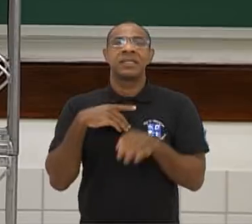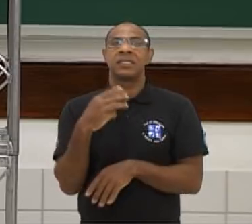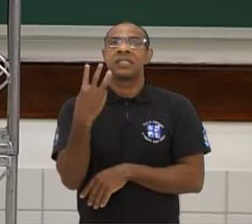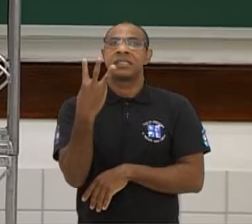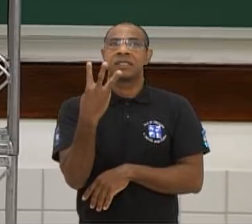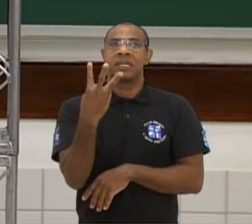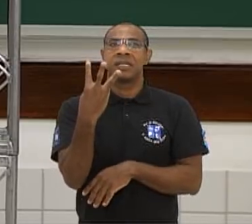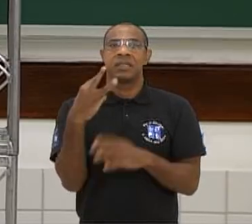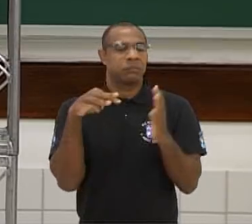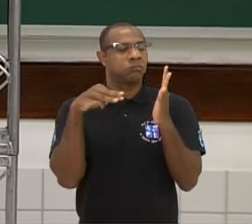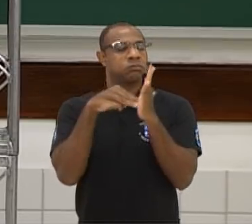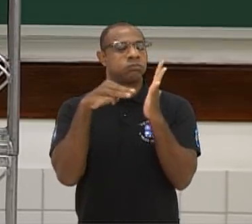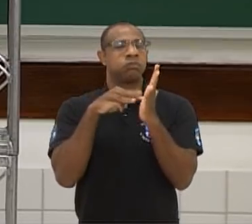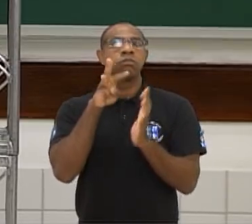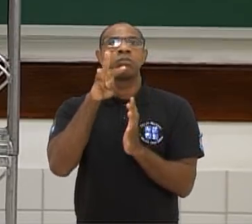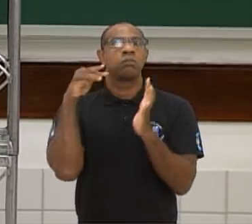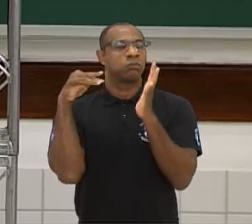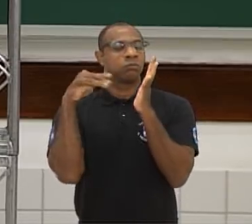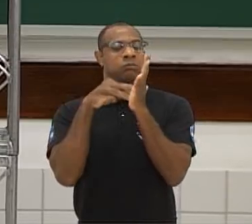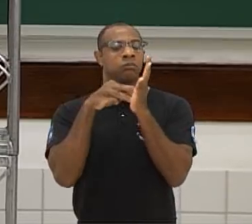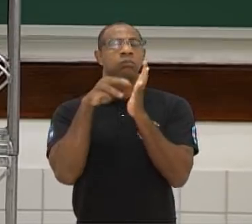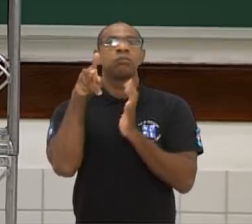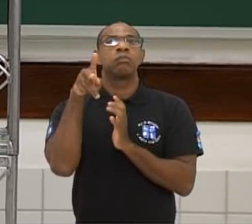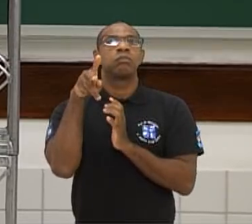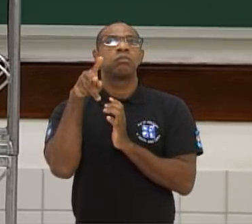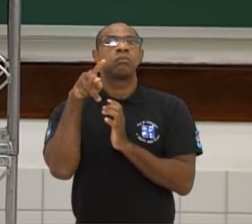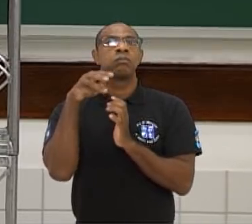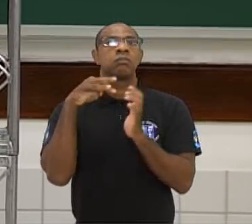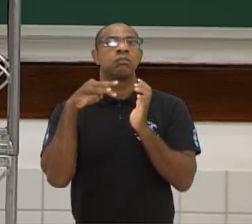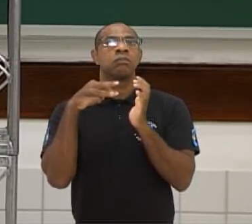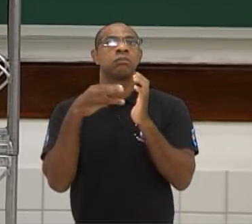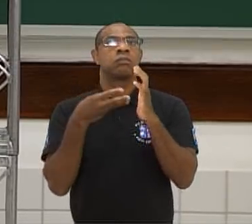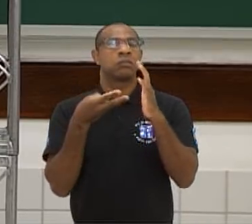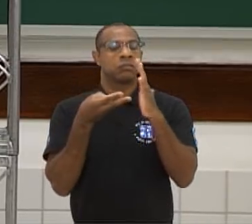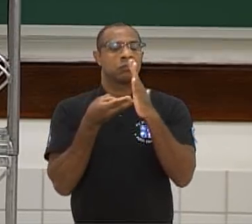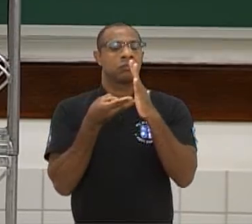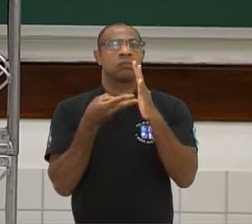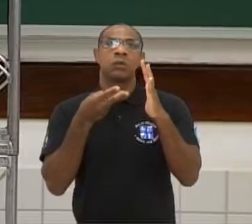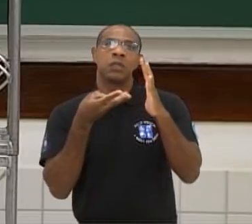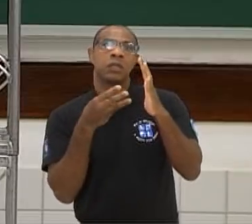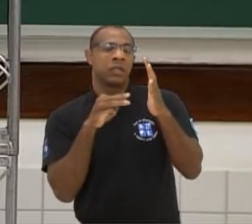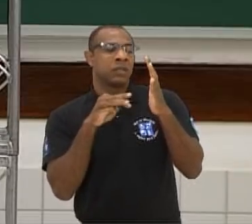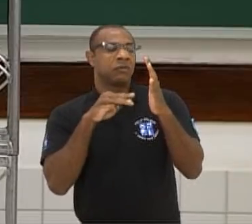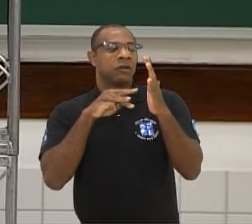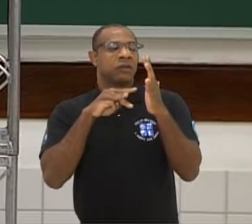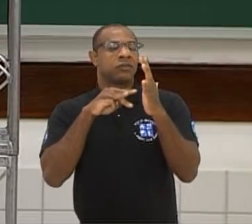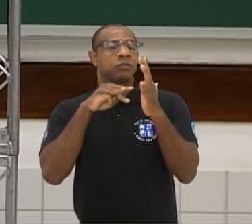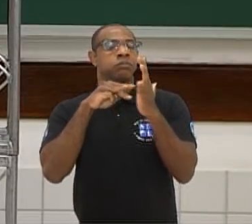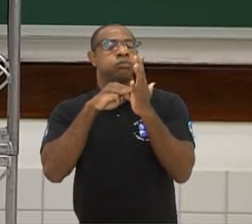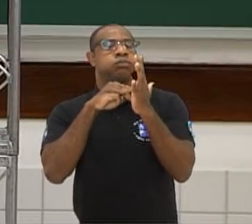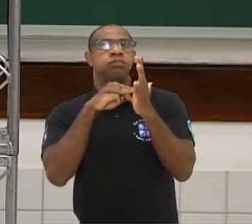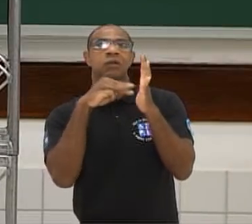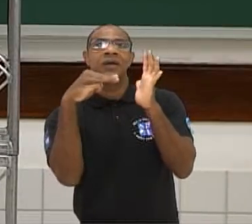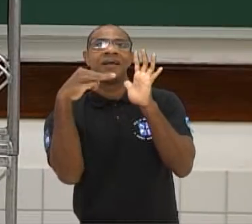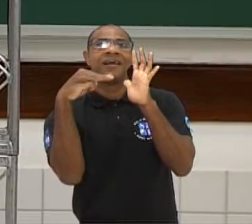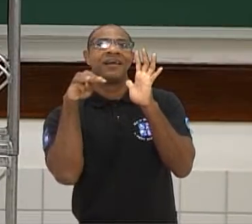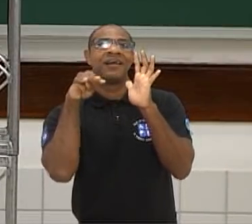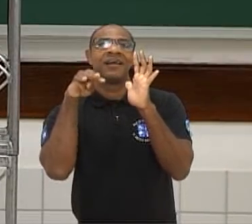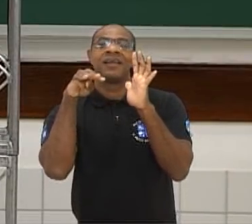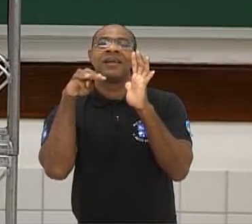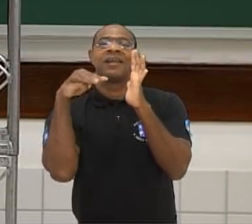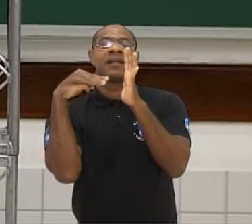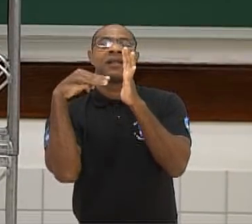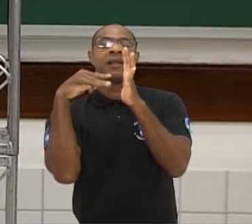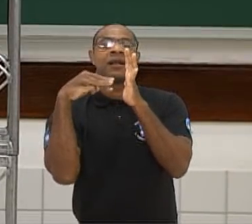3 buraquinhos aqui, e ele é afundadinho um pouquinho, ele faz um buraquinho aqui. Isso impede,